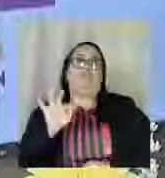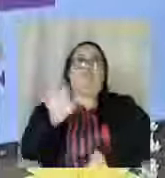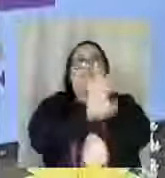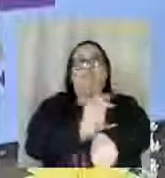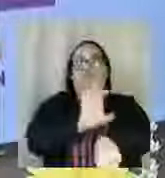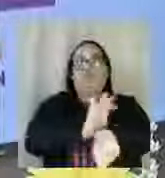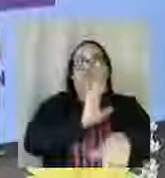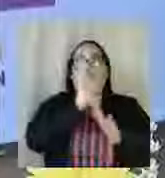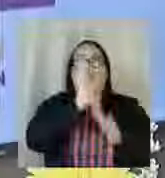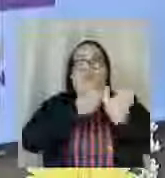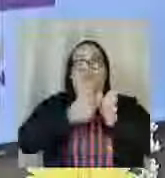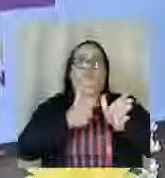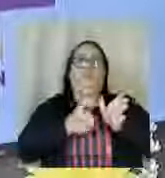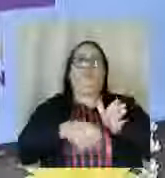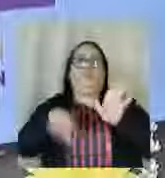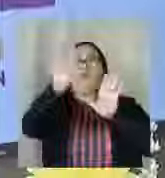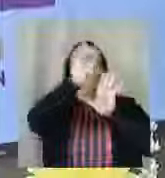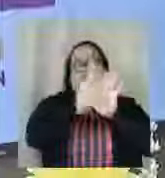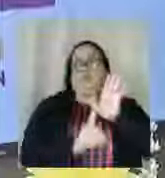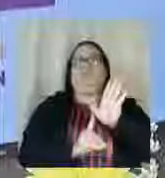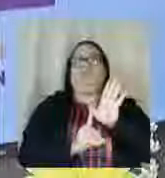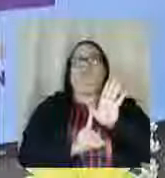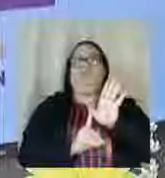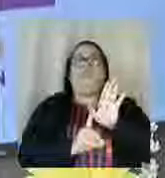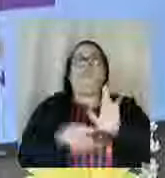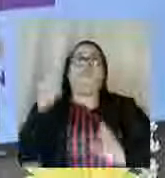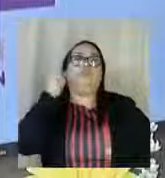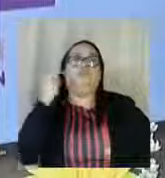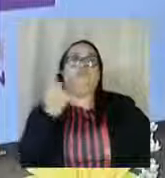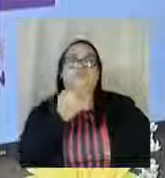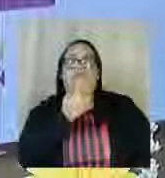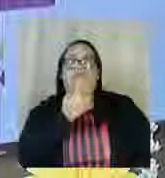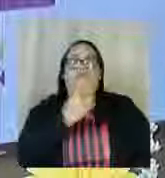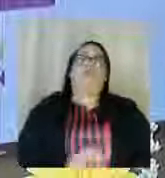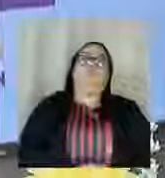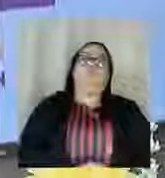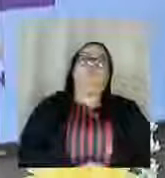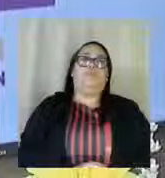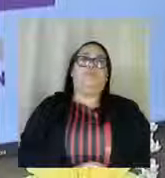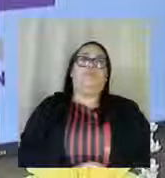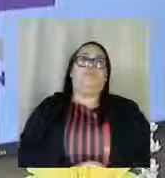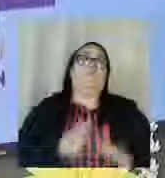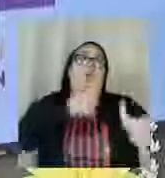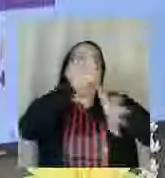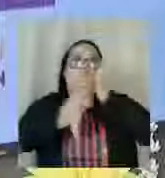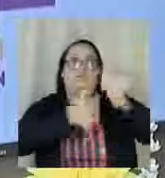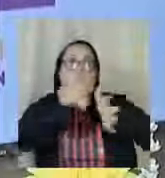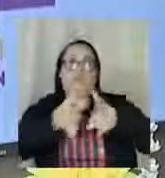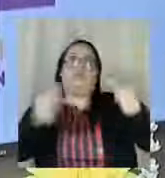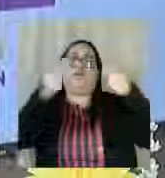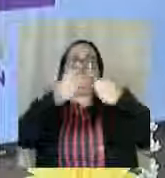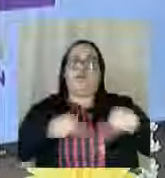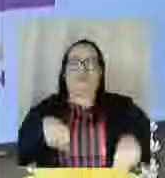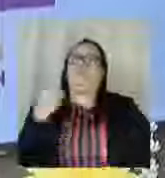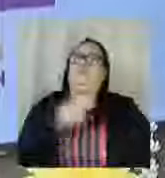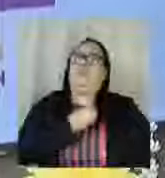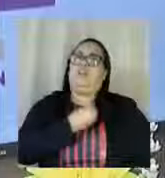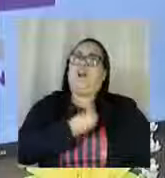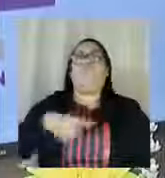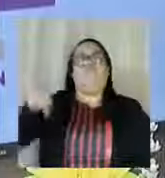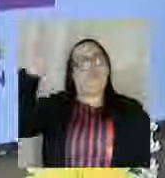surdo a Libras enquanto direito, é que Libras esteja no cotidiano dessas